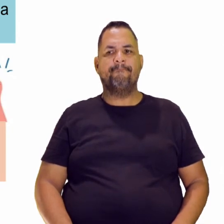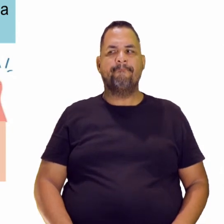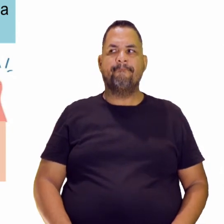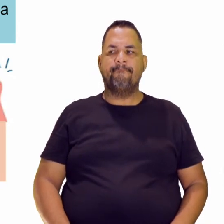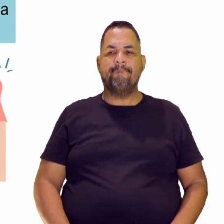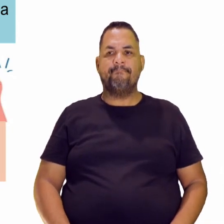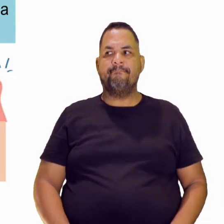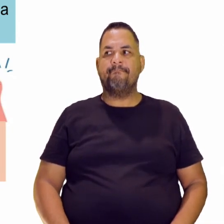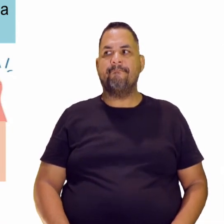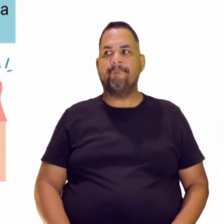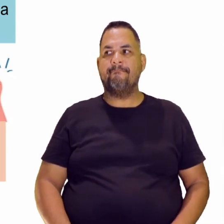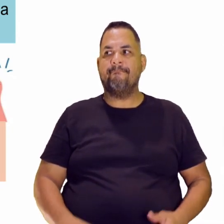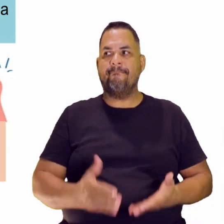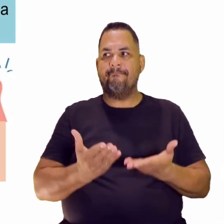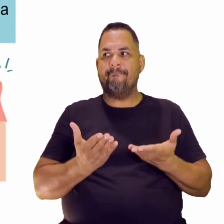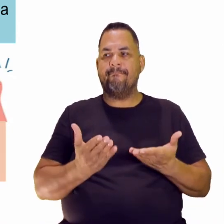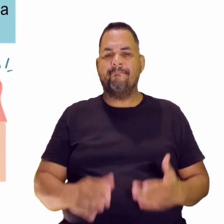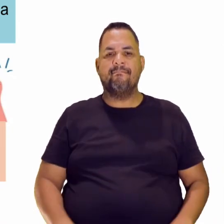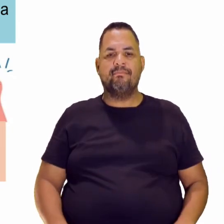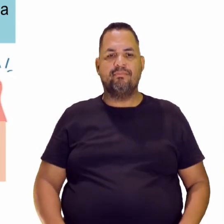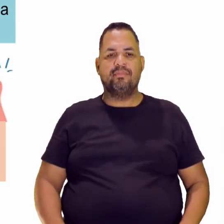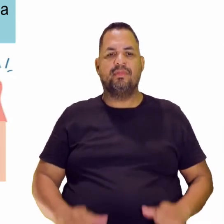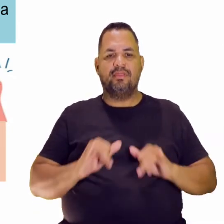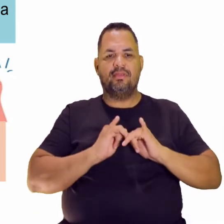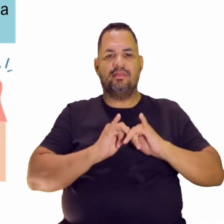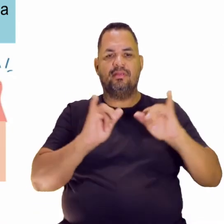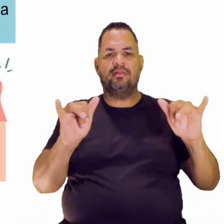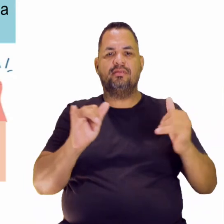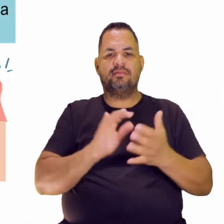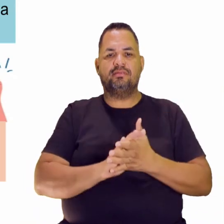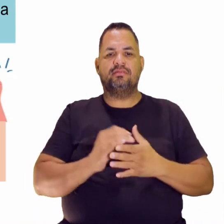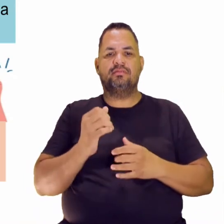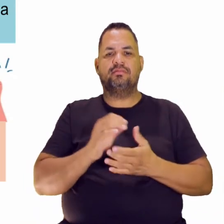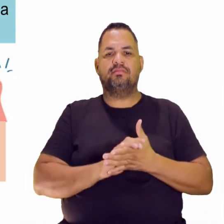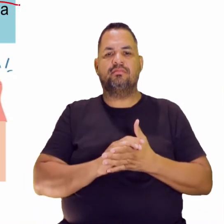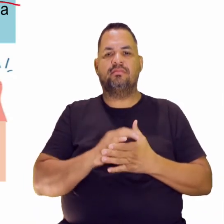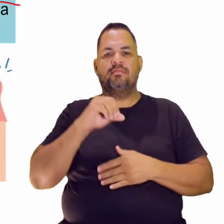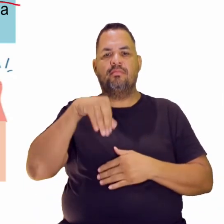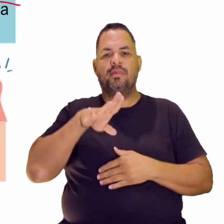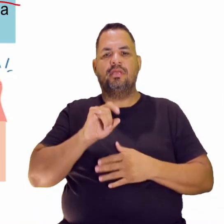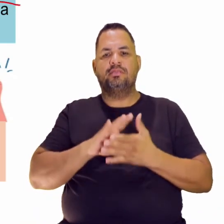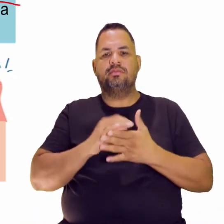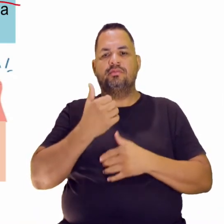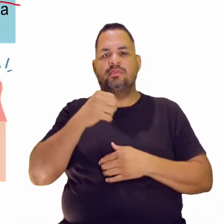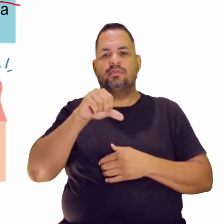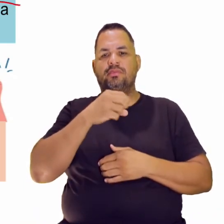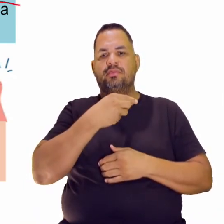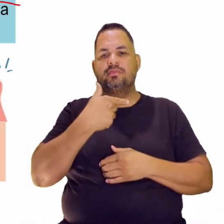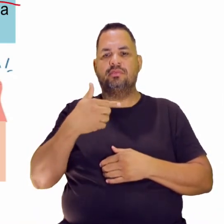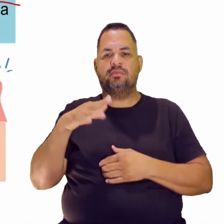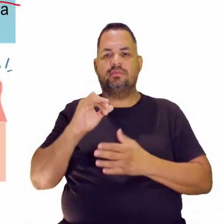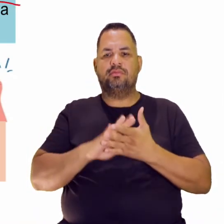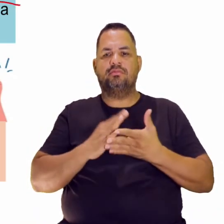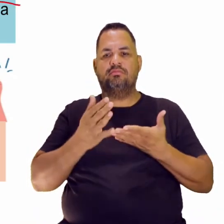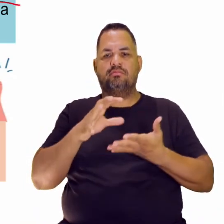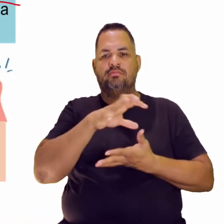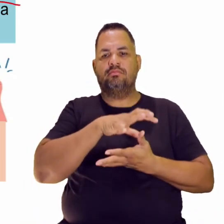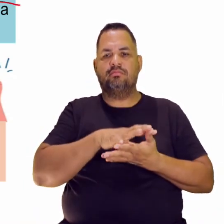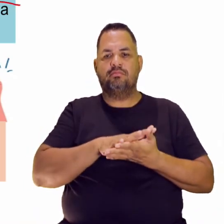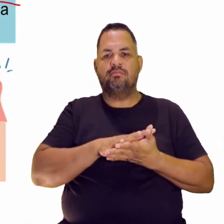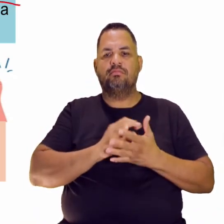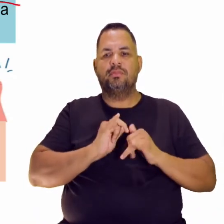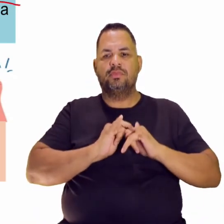ele lançou em 18 de março de 1924 o Manifesto Pau-Brasil. Foi